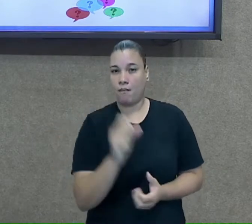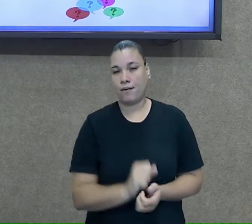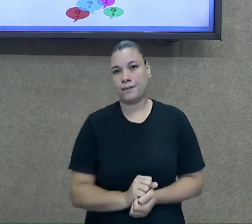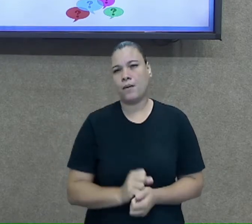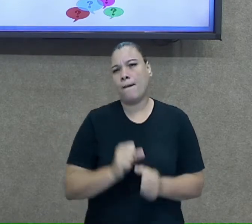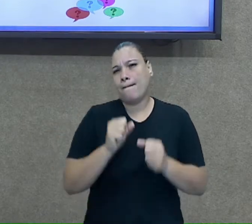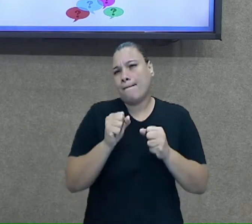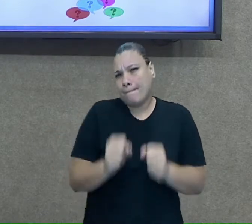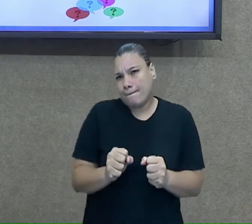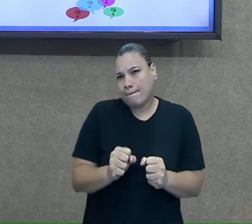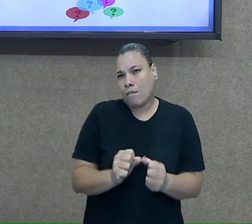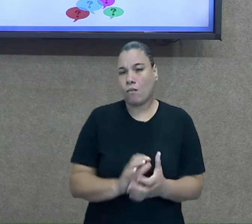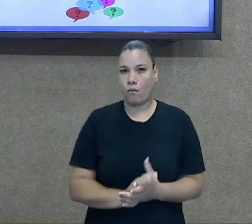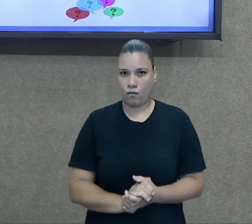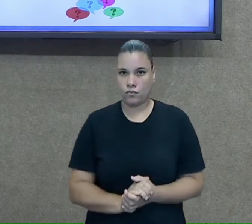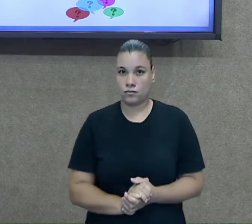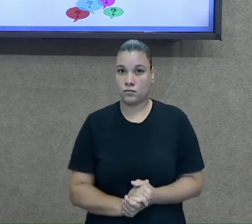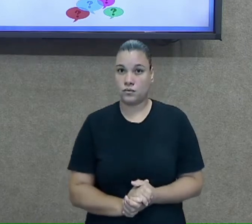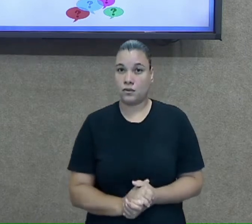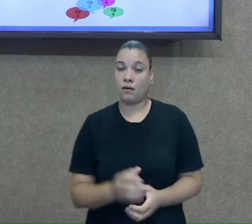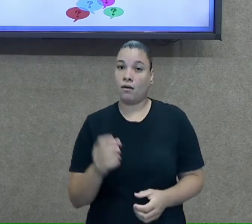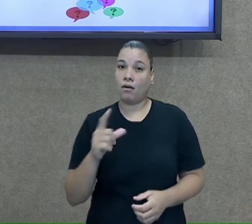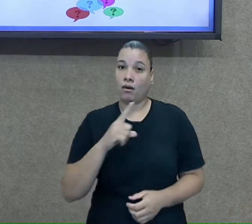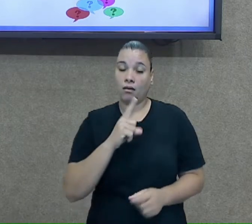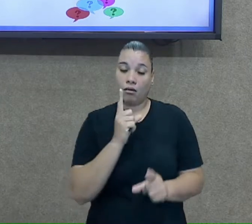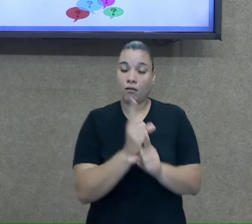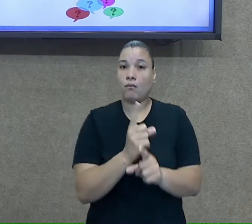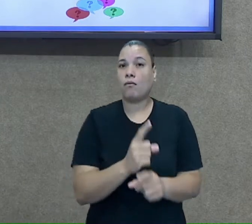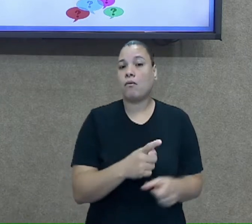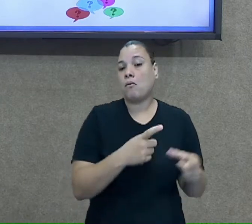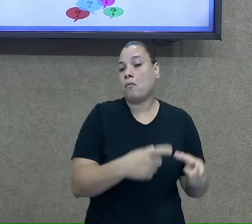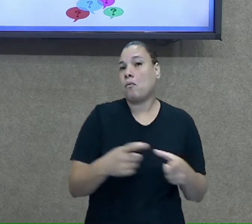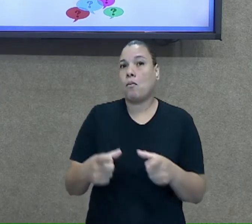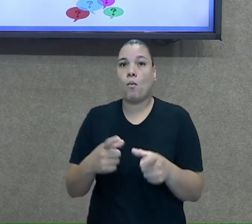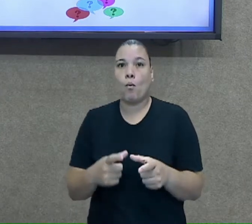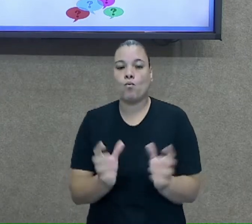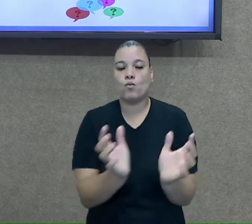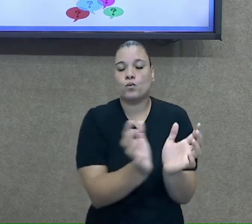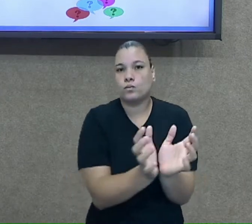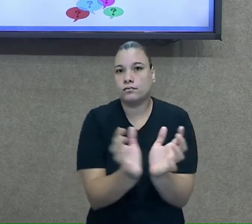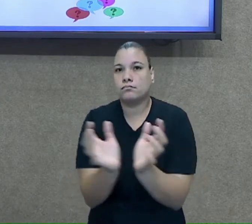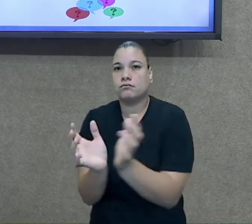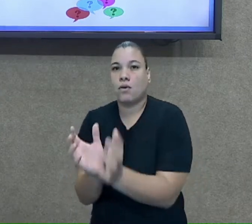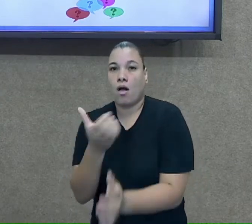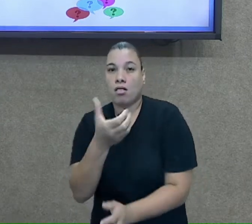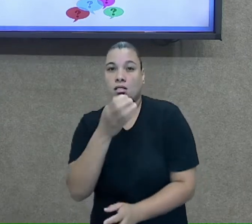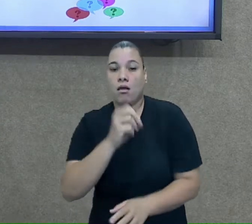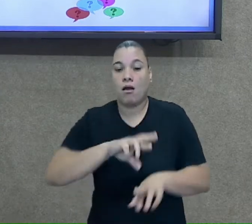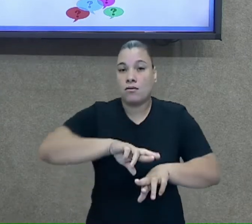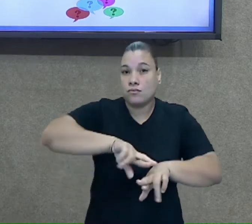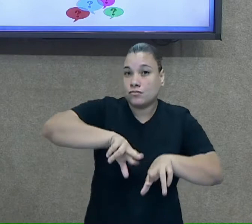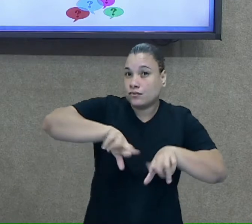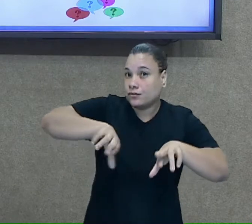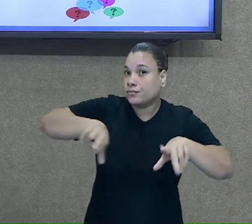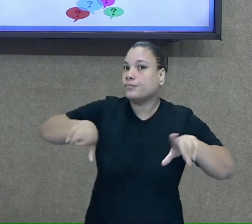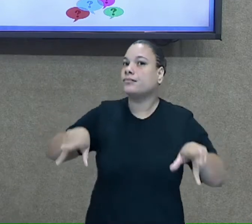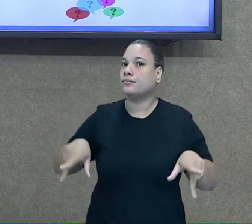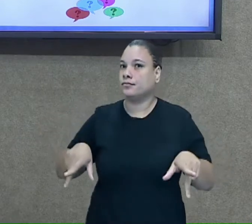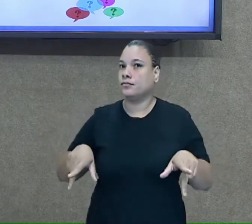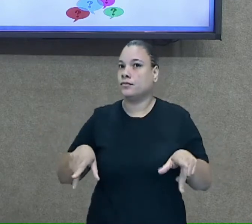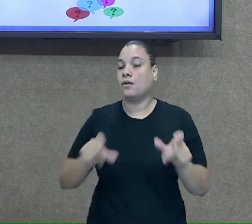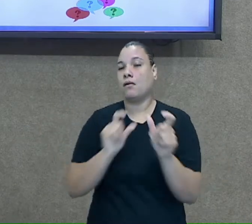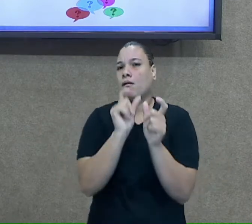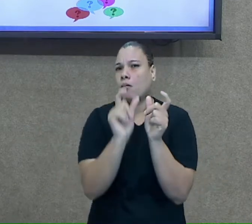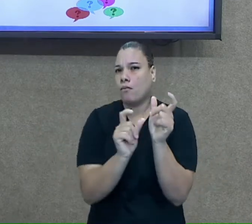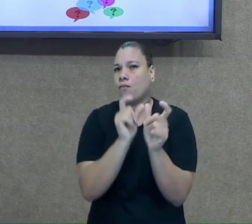ser analisadas em 10 classes de palavras. Isso mesmo. E a morfologia é responsável